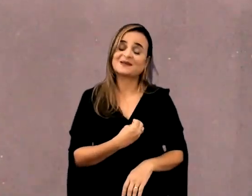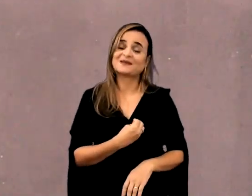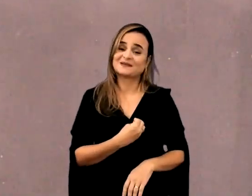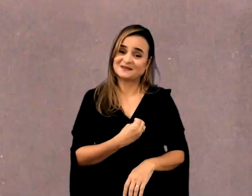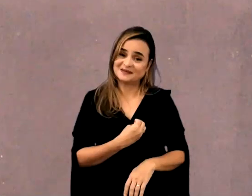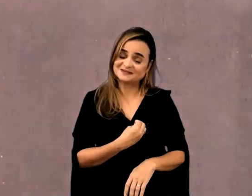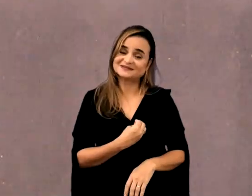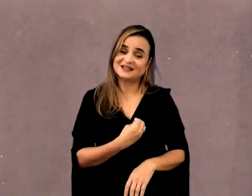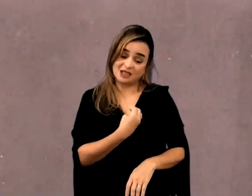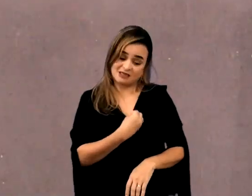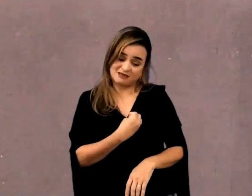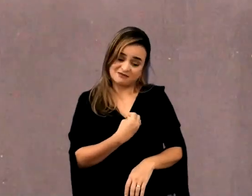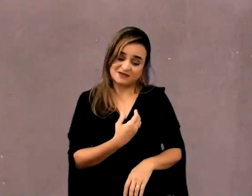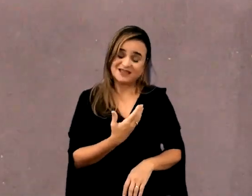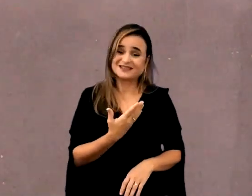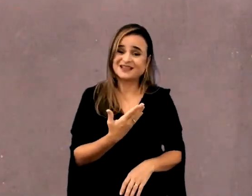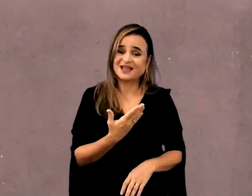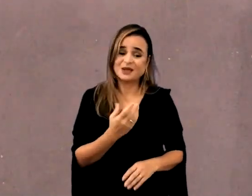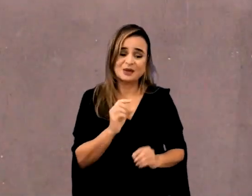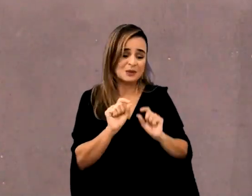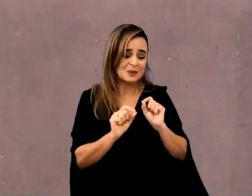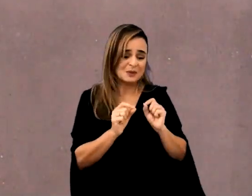caminhos de perdição.